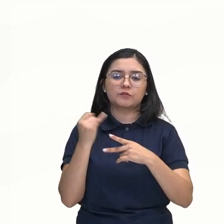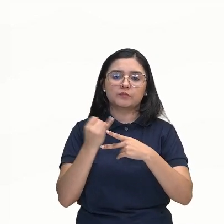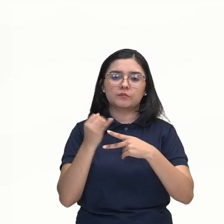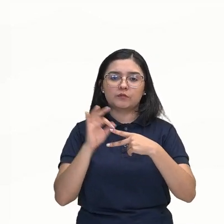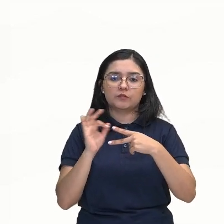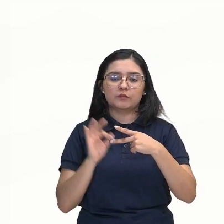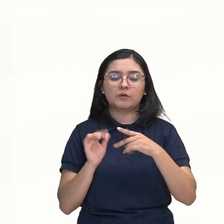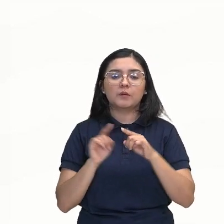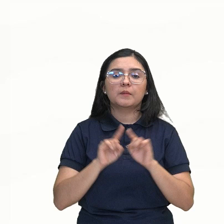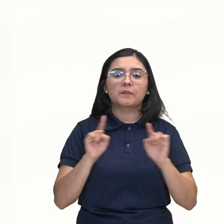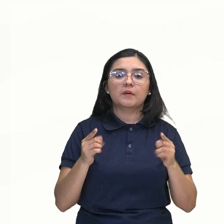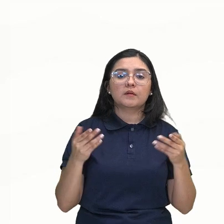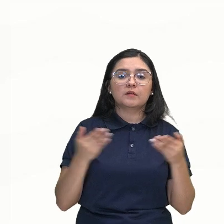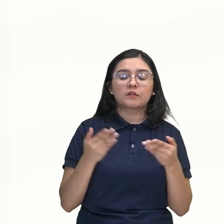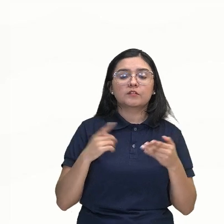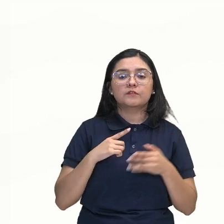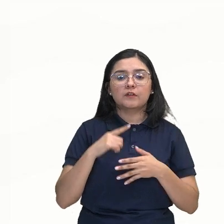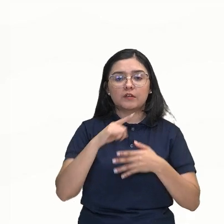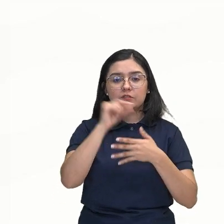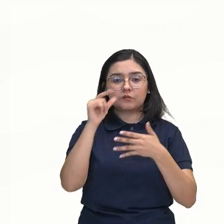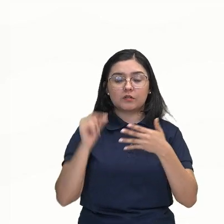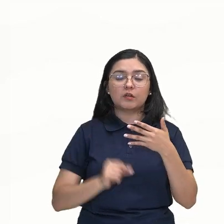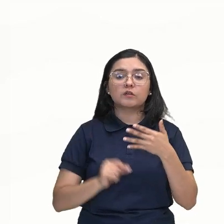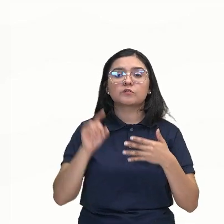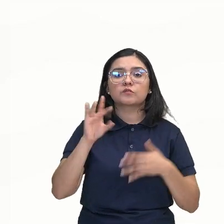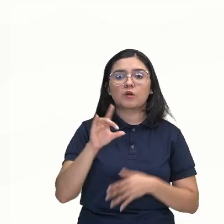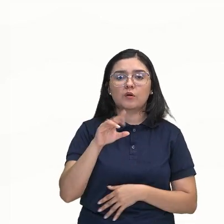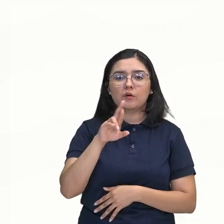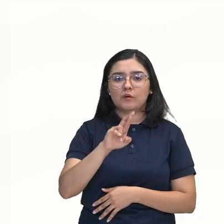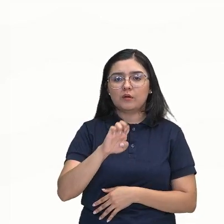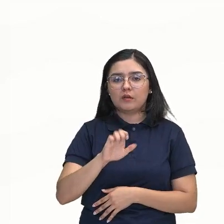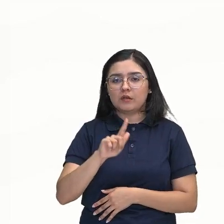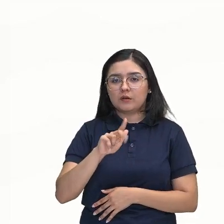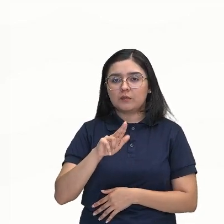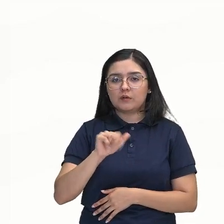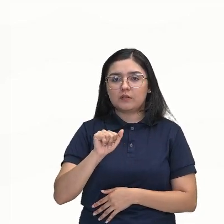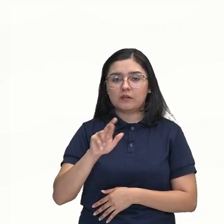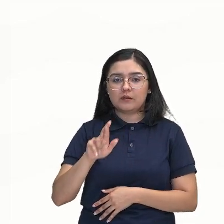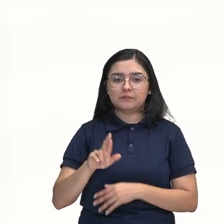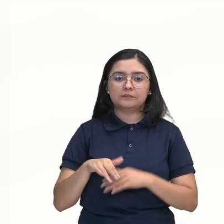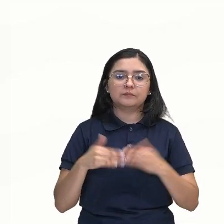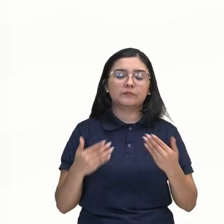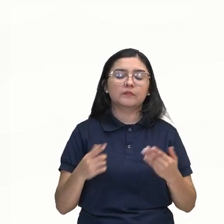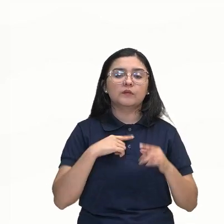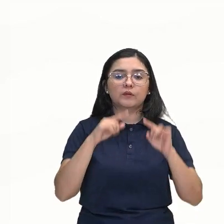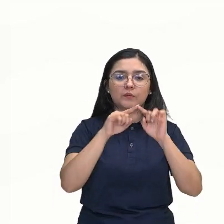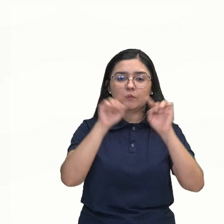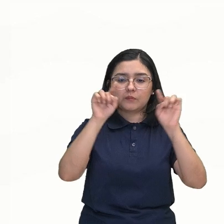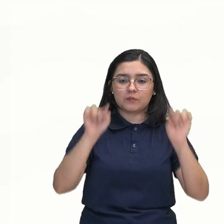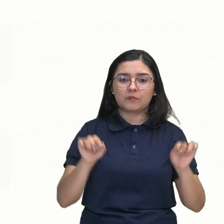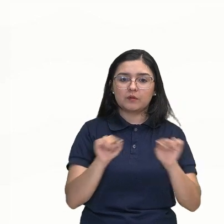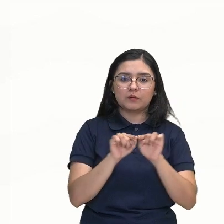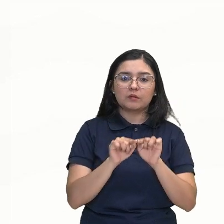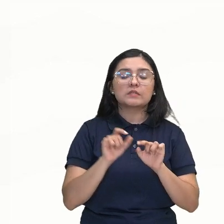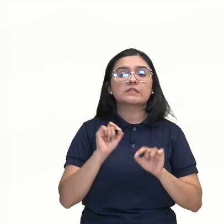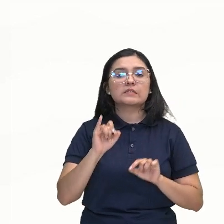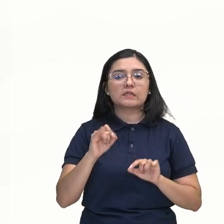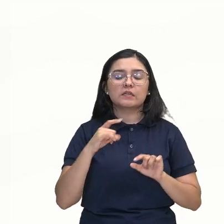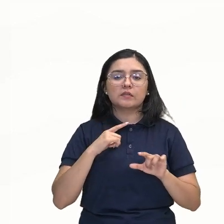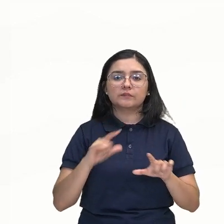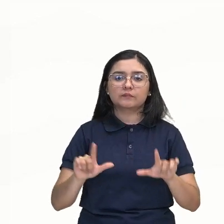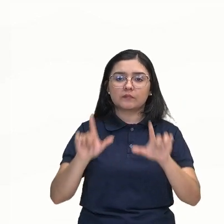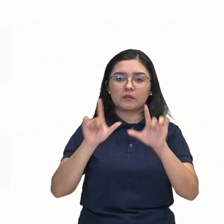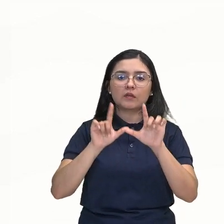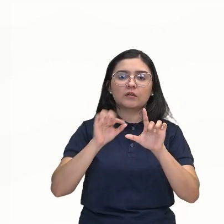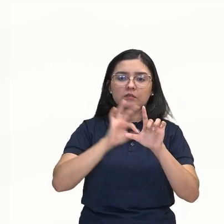vai separar nos nossos regulares. Então, o nosso quadrado, traçando a sua diagonal, ó,